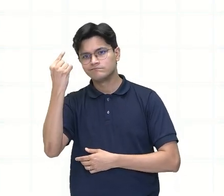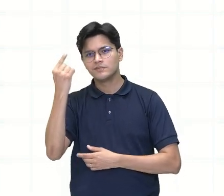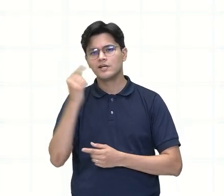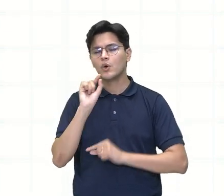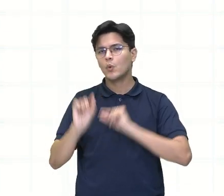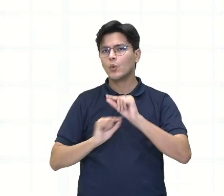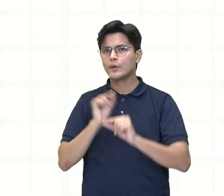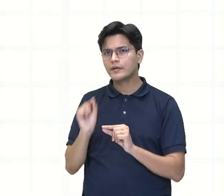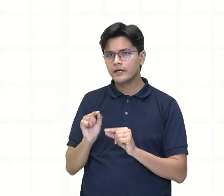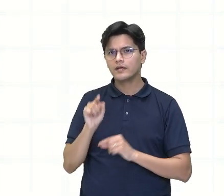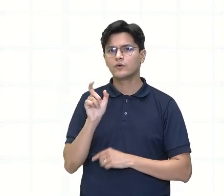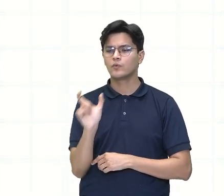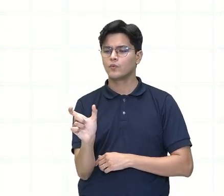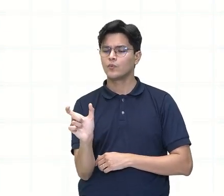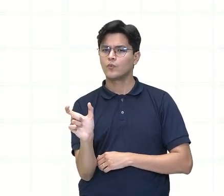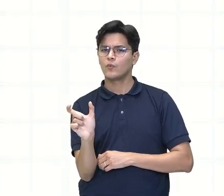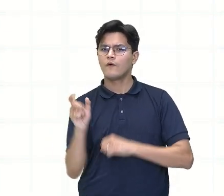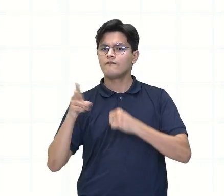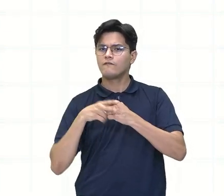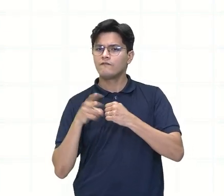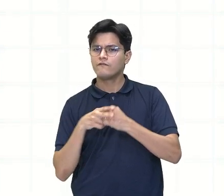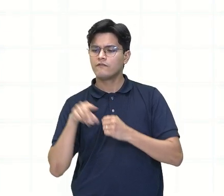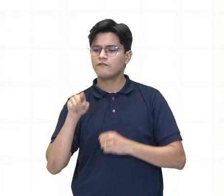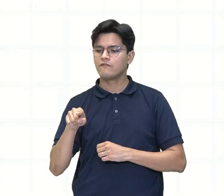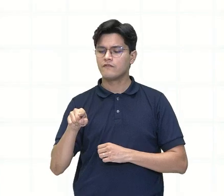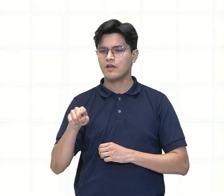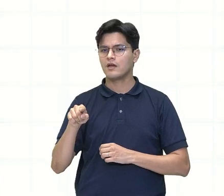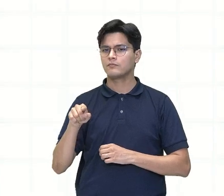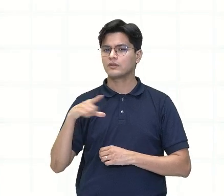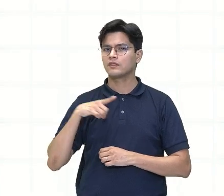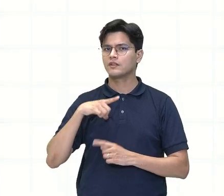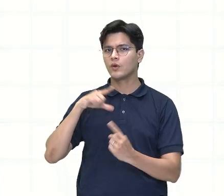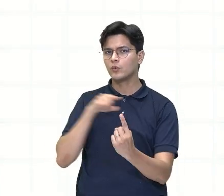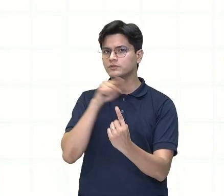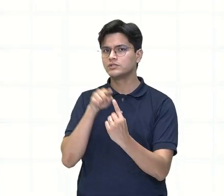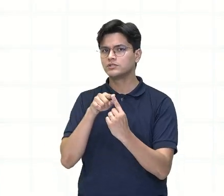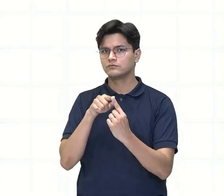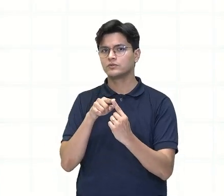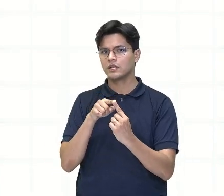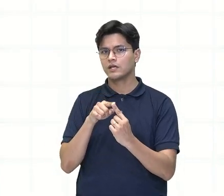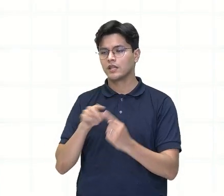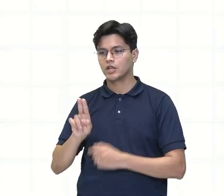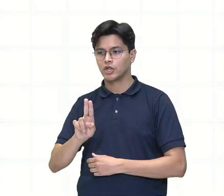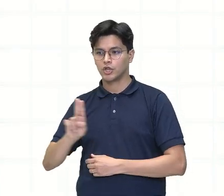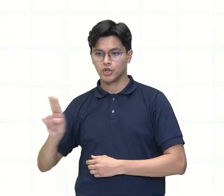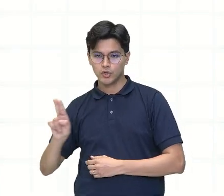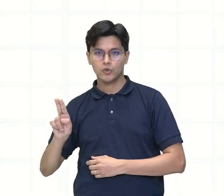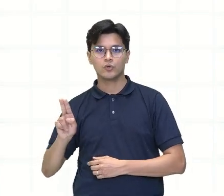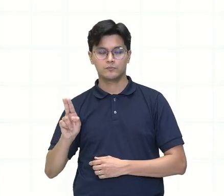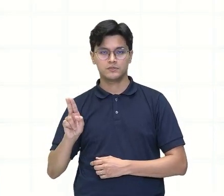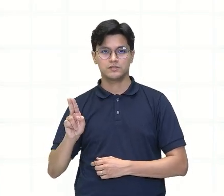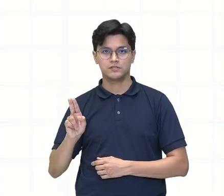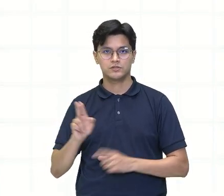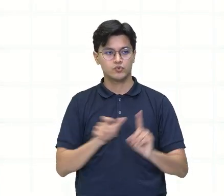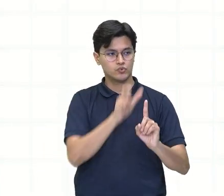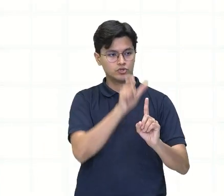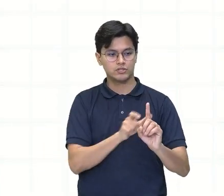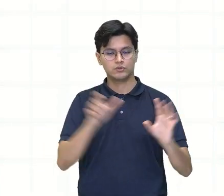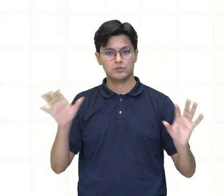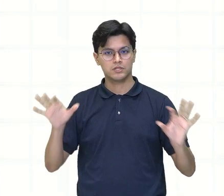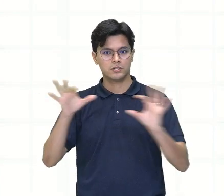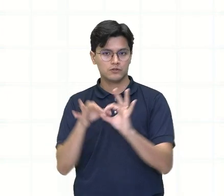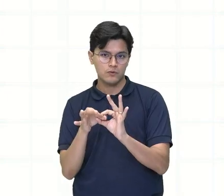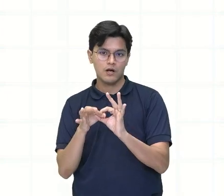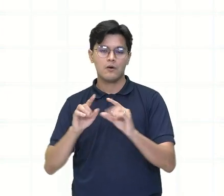ligar o nome ao sujeito, tá? Esse nome aí que pode ser um substantivo, um adjetivo, né,